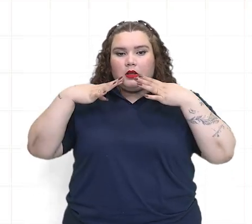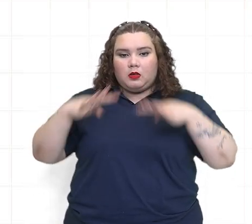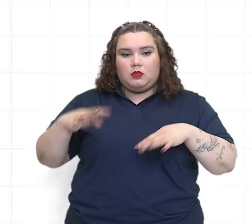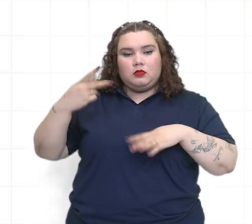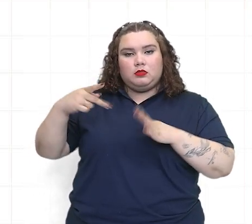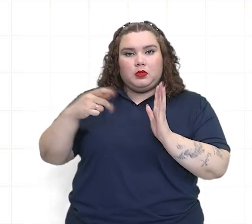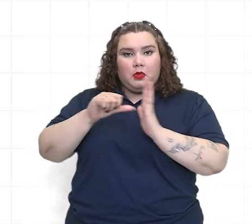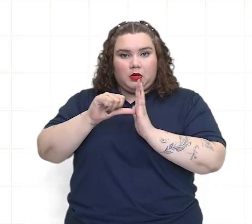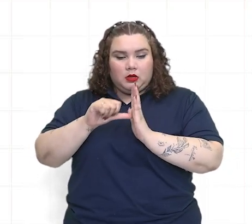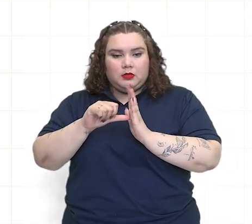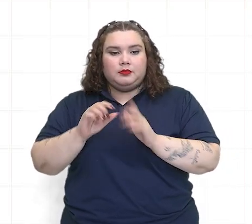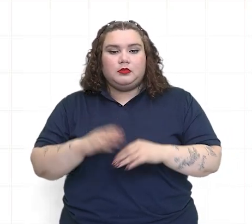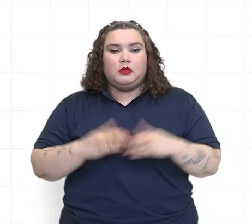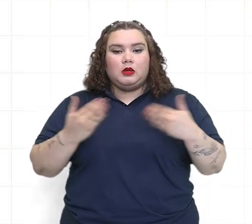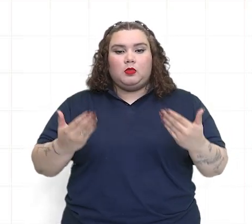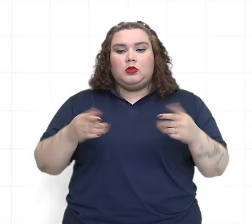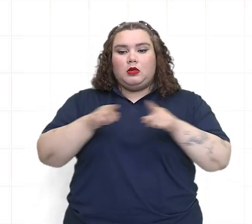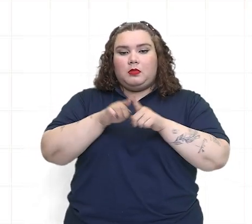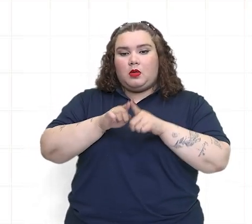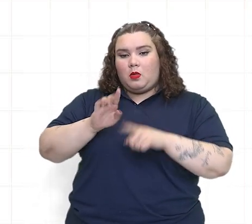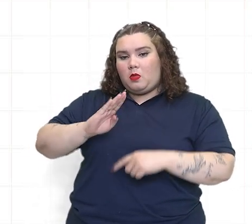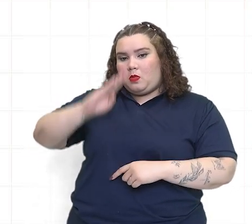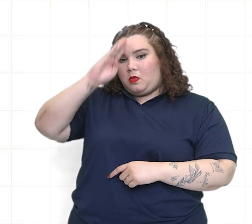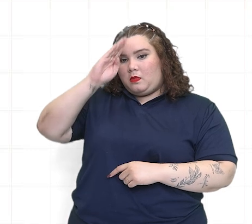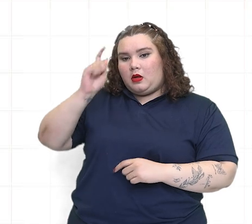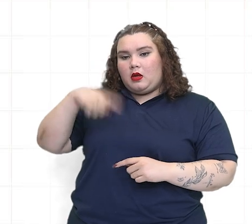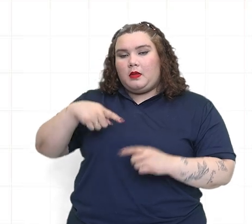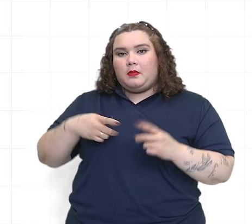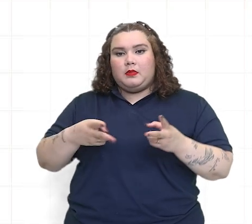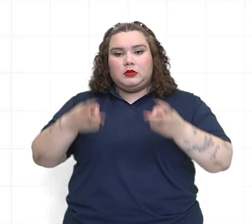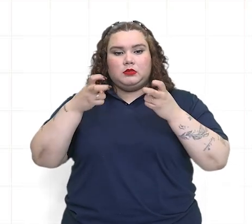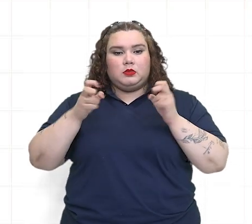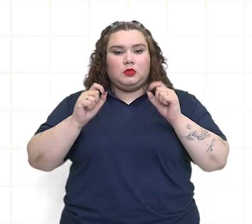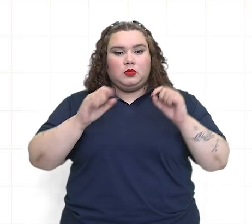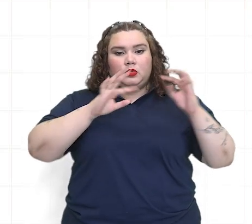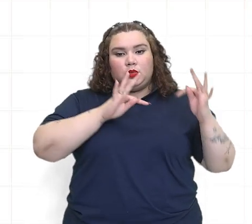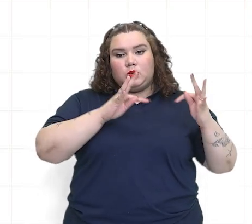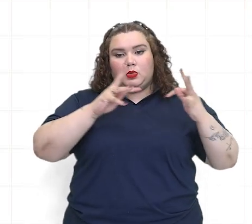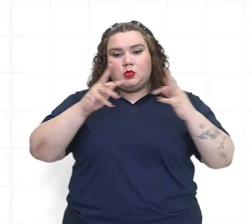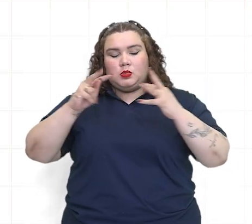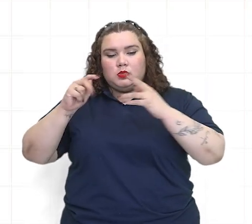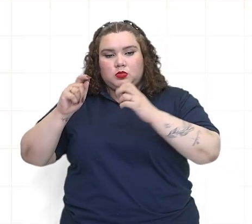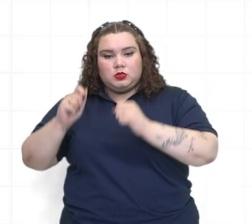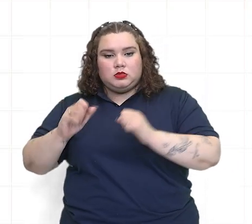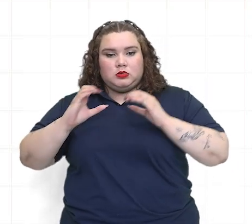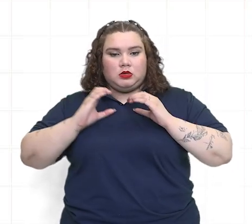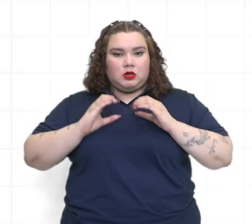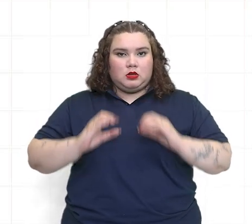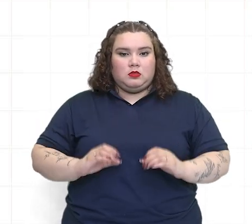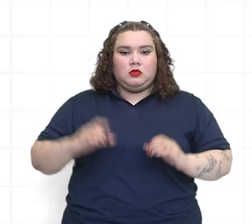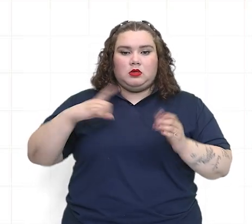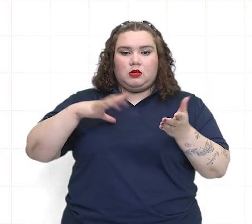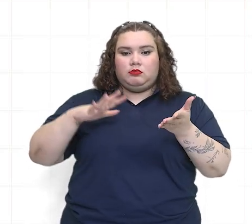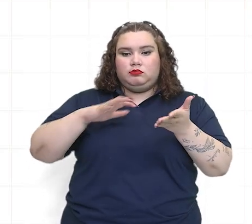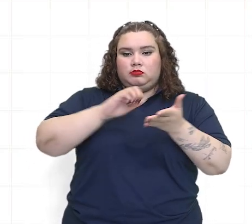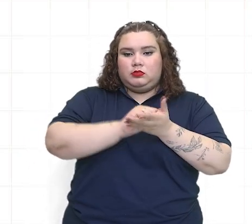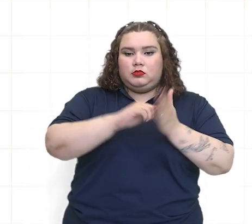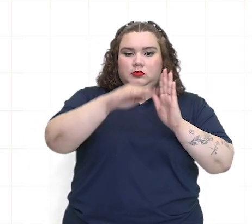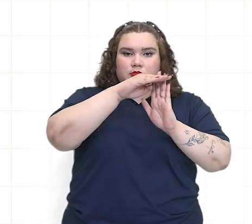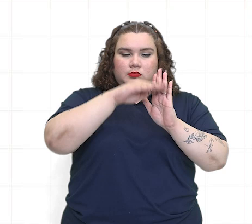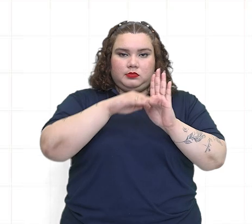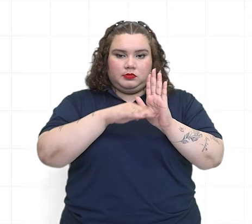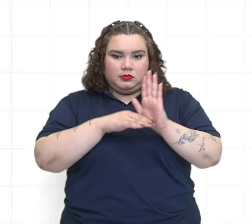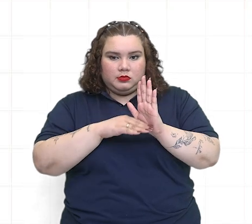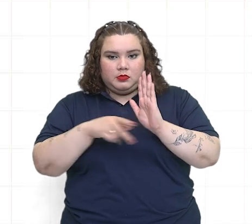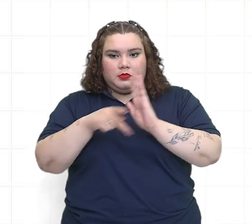em Atenas. Além disso, em Roma, era imperativo que todos os cidadãos fossem inscritos